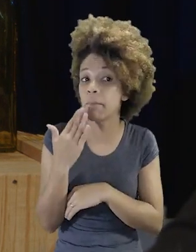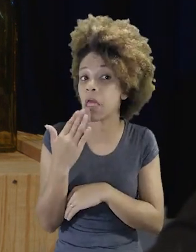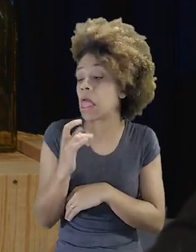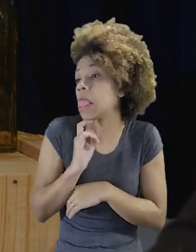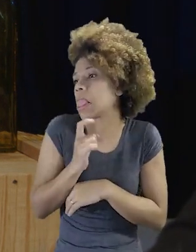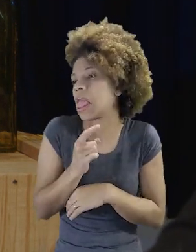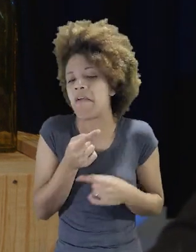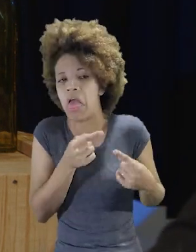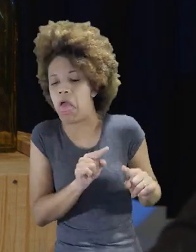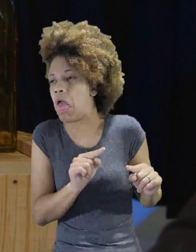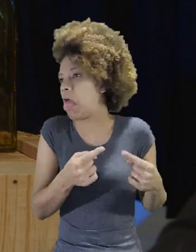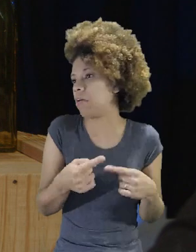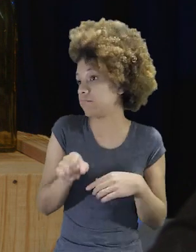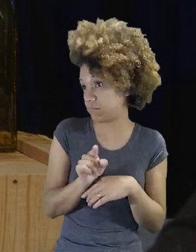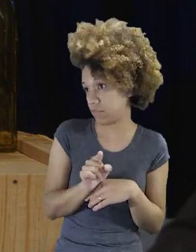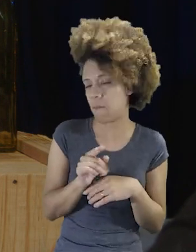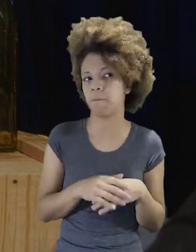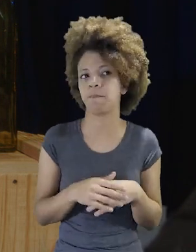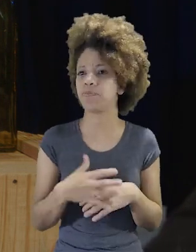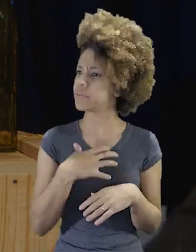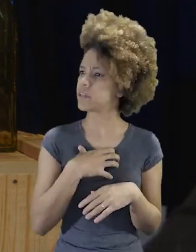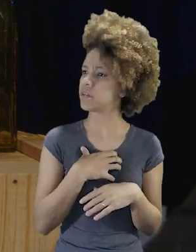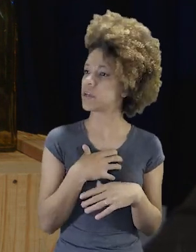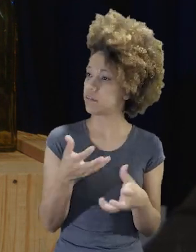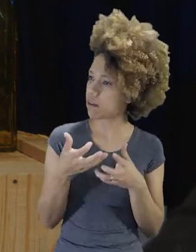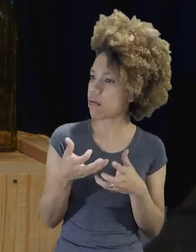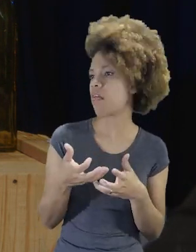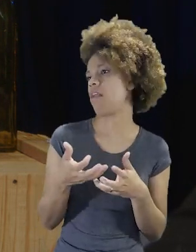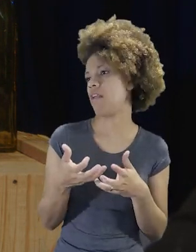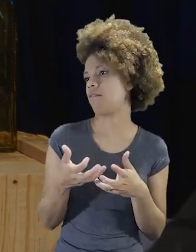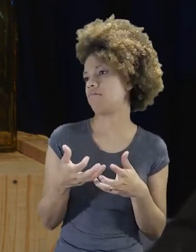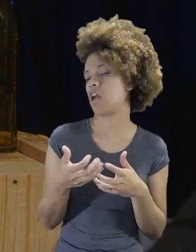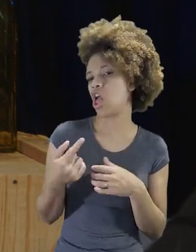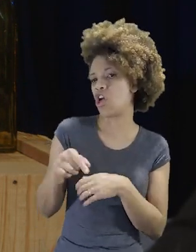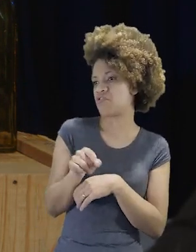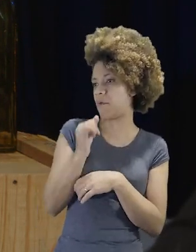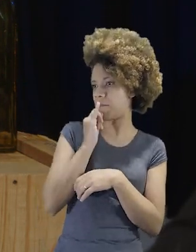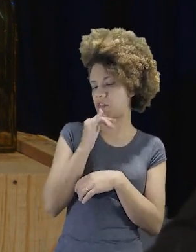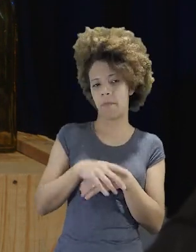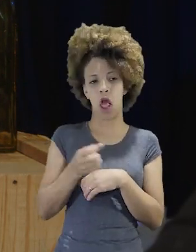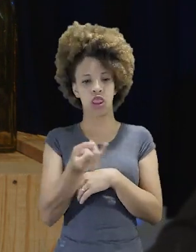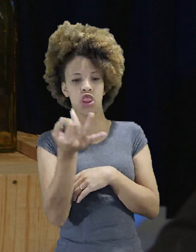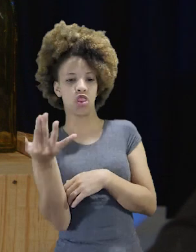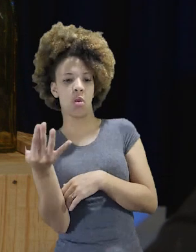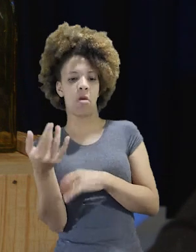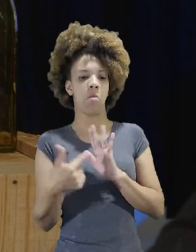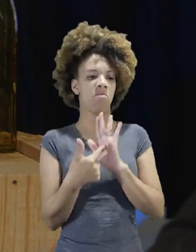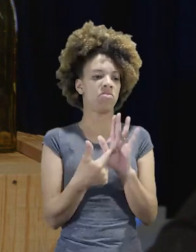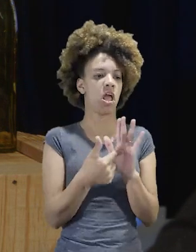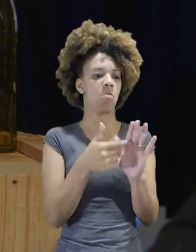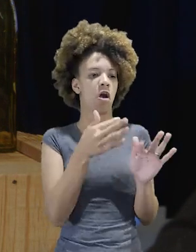que ele que era eu não vou tipo dar números aqui para você dar um dá um dá Ibope para você